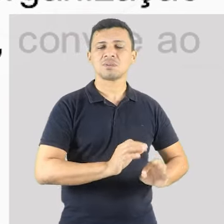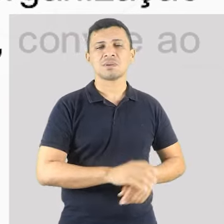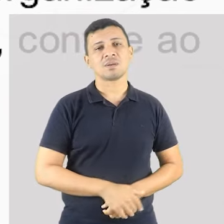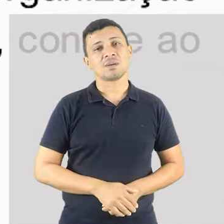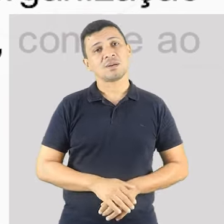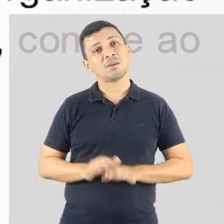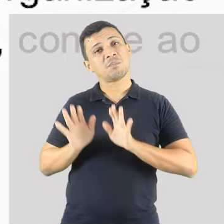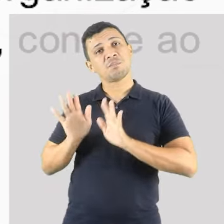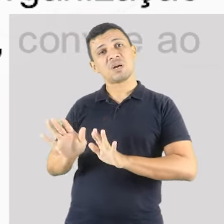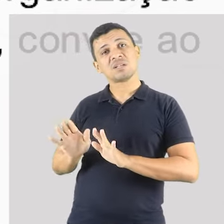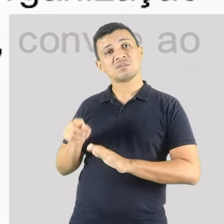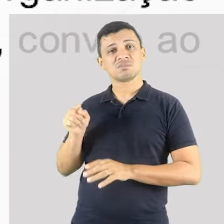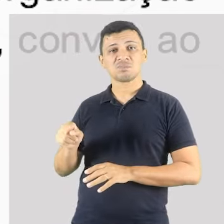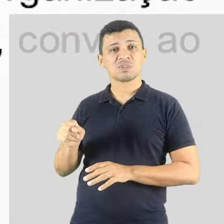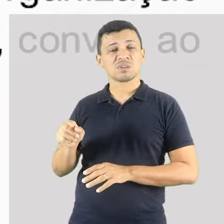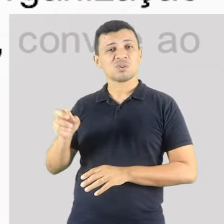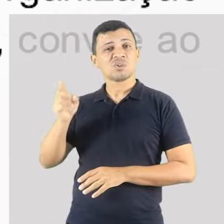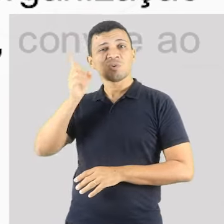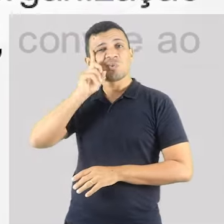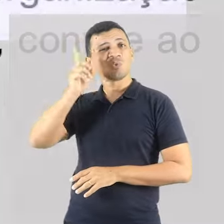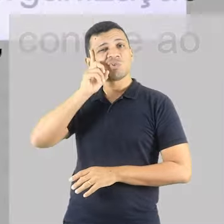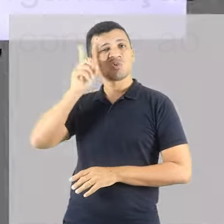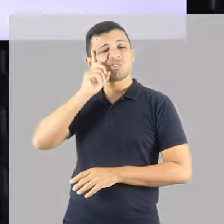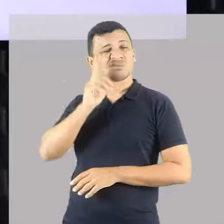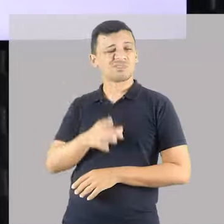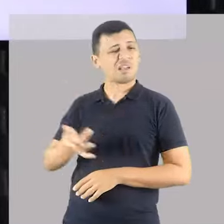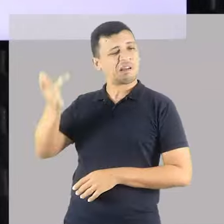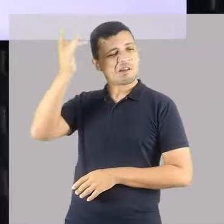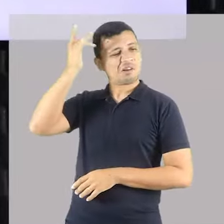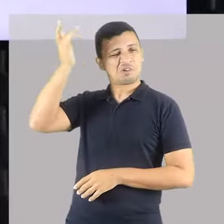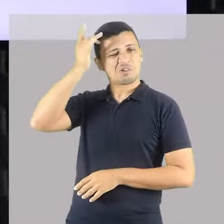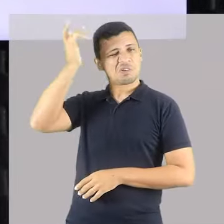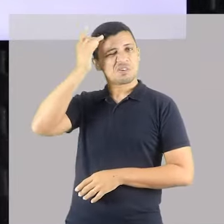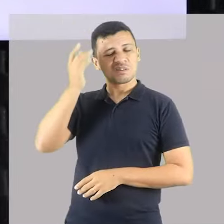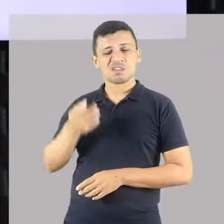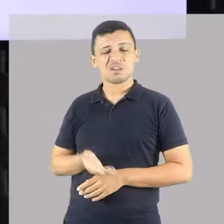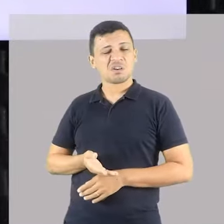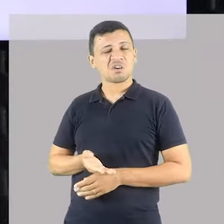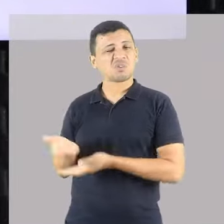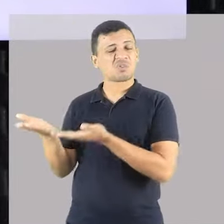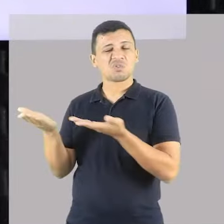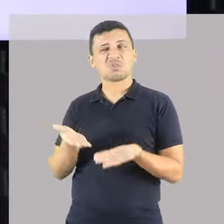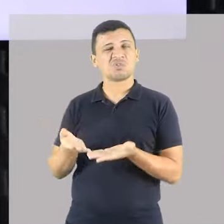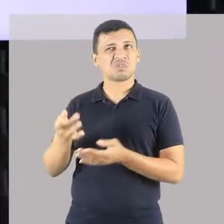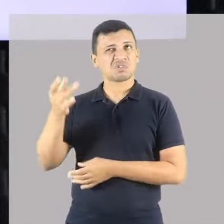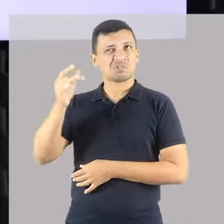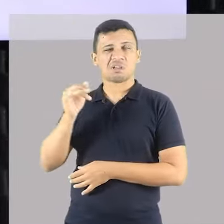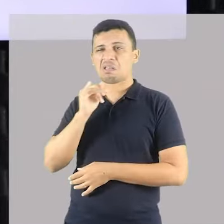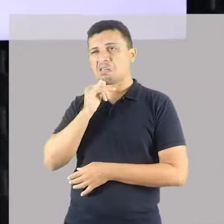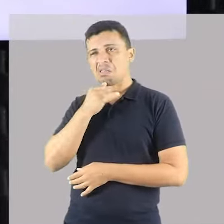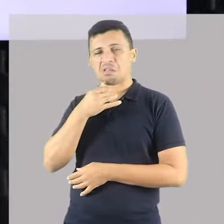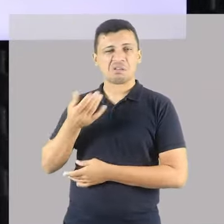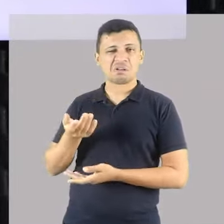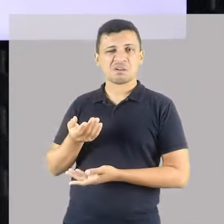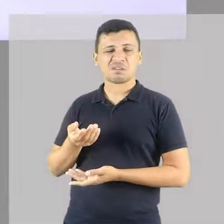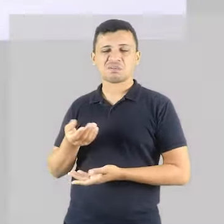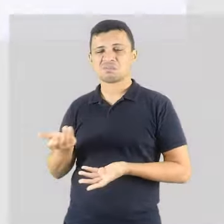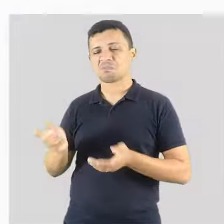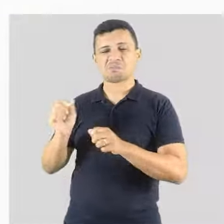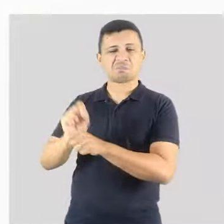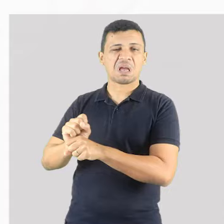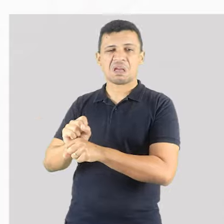mas para as últimas rotina é pura caretice convite ao tédio mortal descurtiu pasmaceira